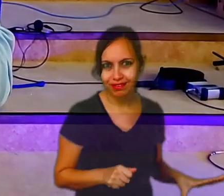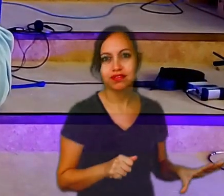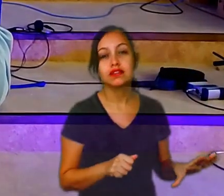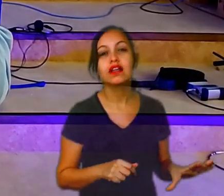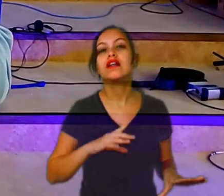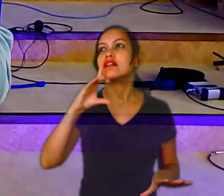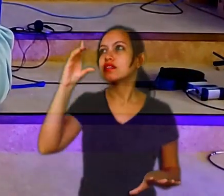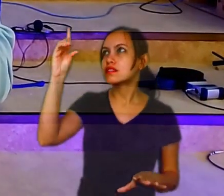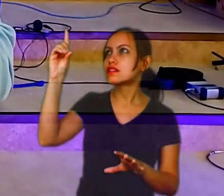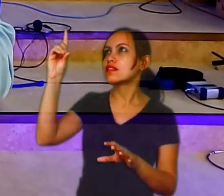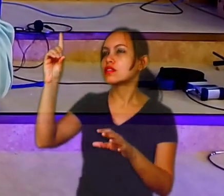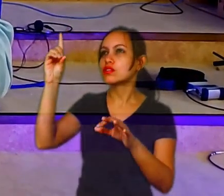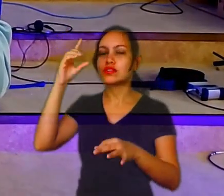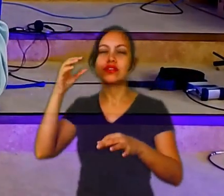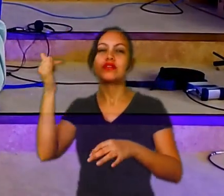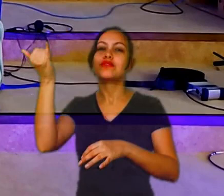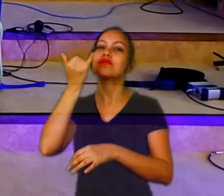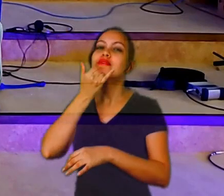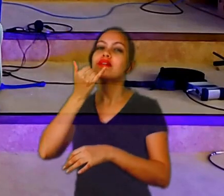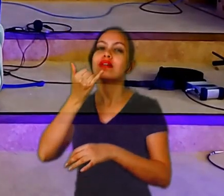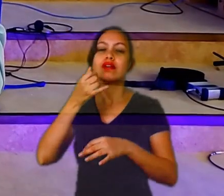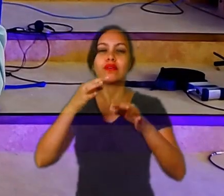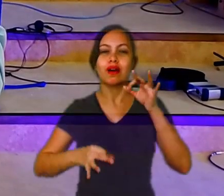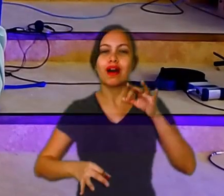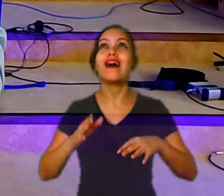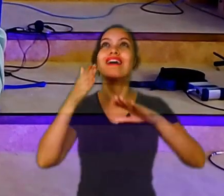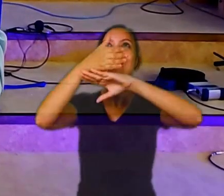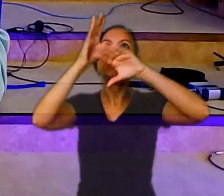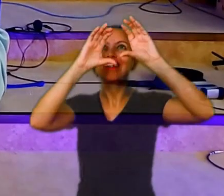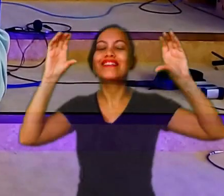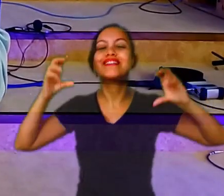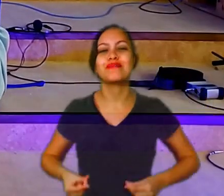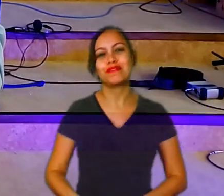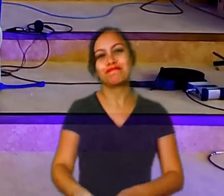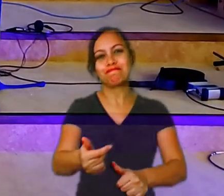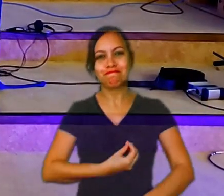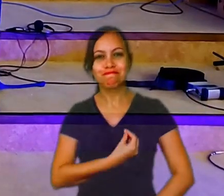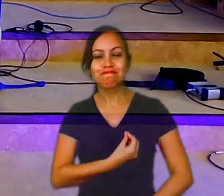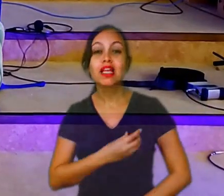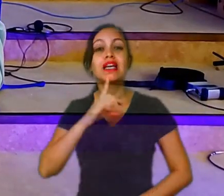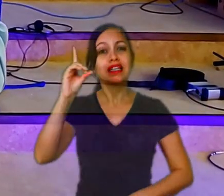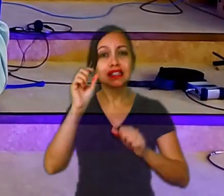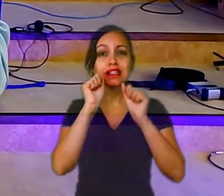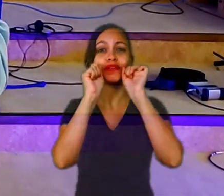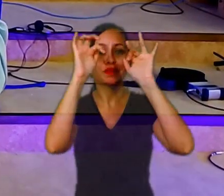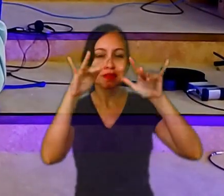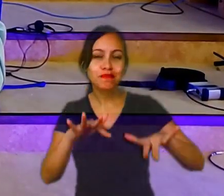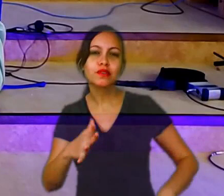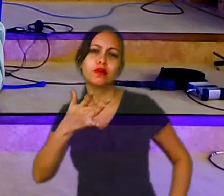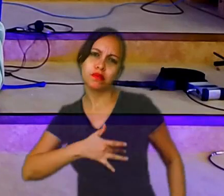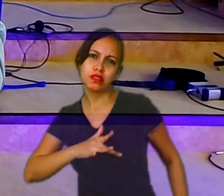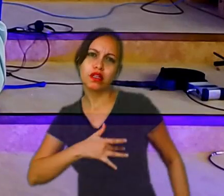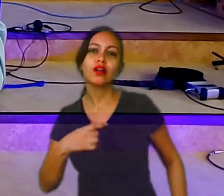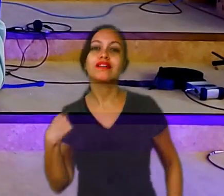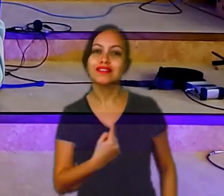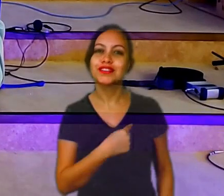justificado para a sua glória, para desfrutar da eternidade com Ele. E que Deus assim nos abençoe, Ele tenha misericórdia de